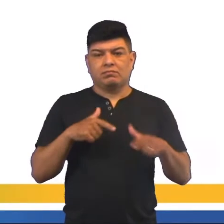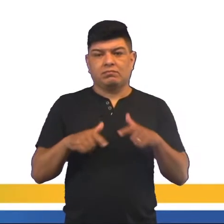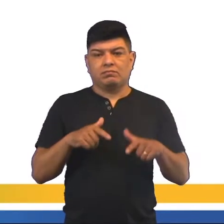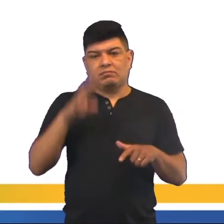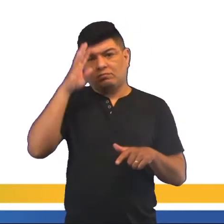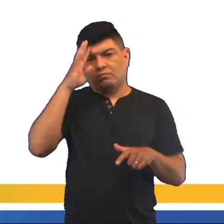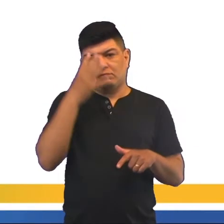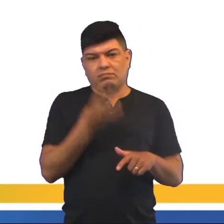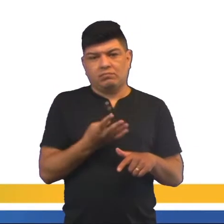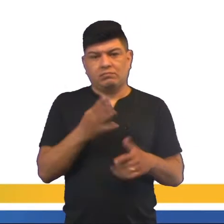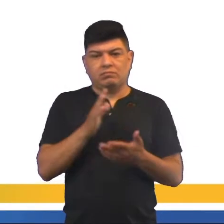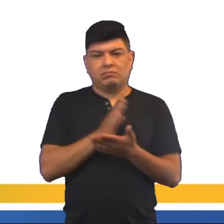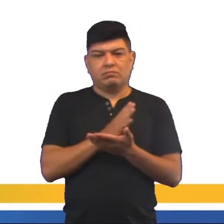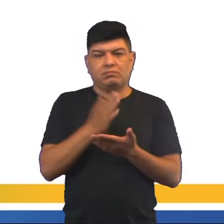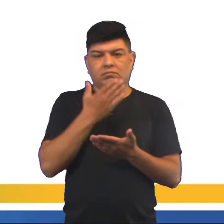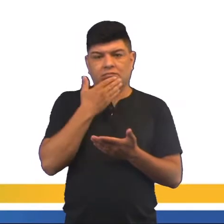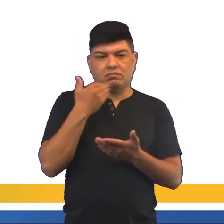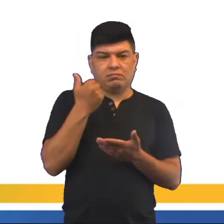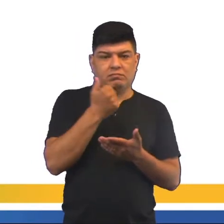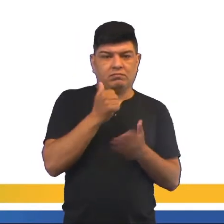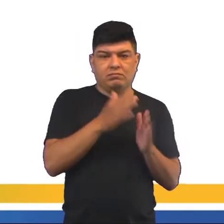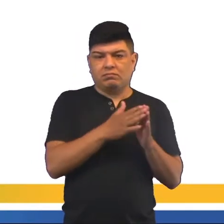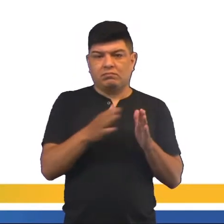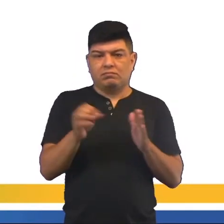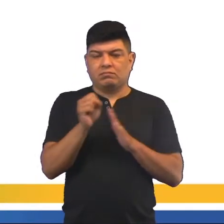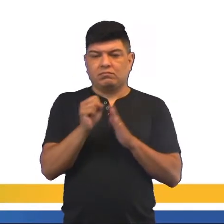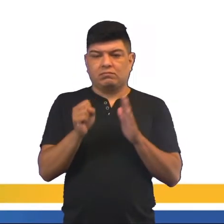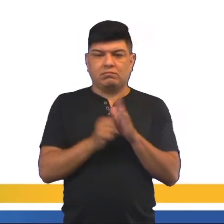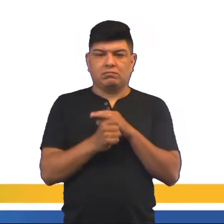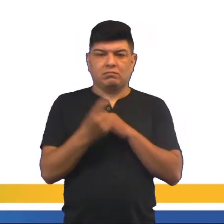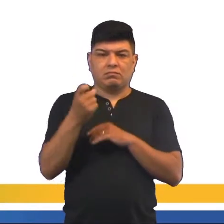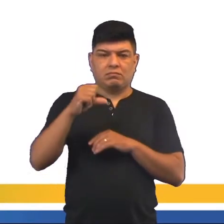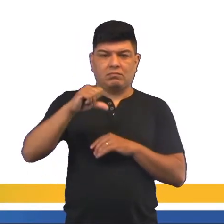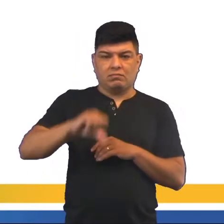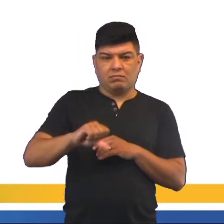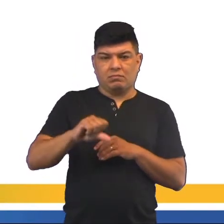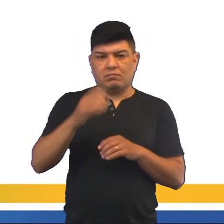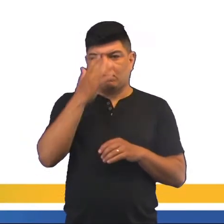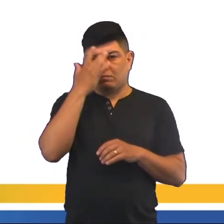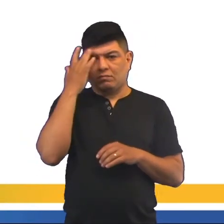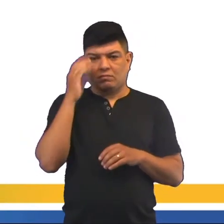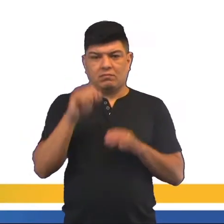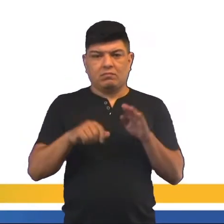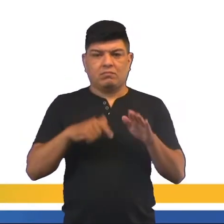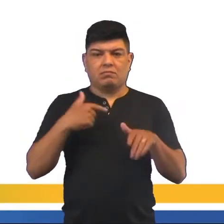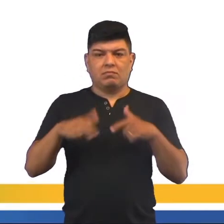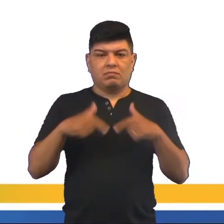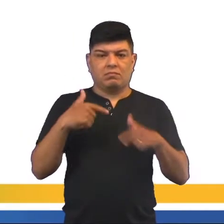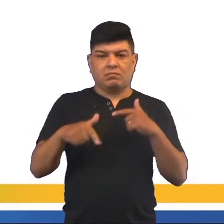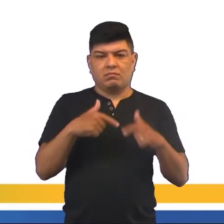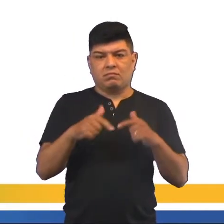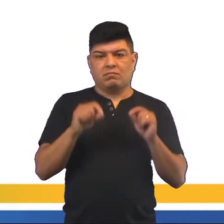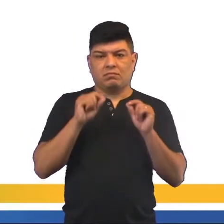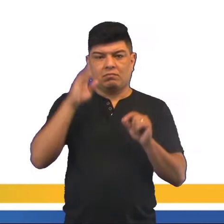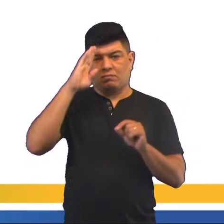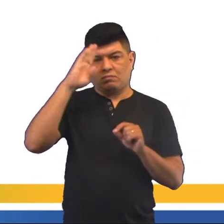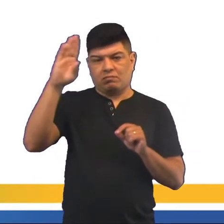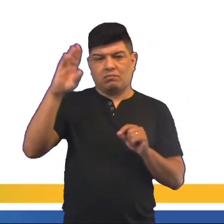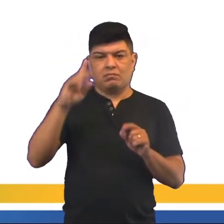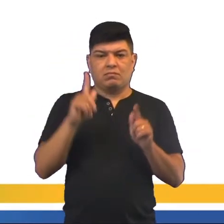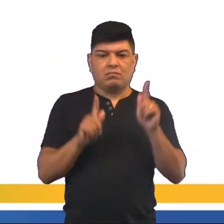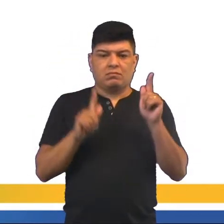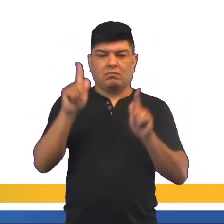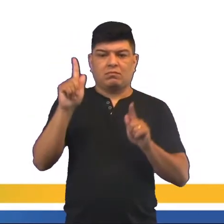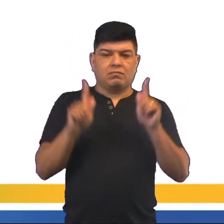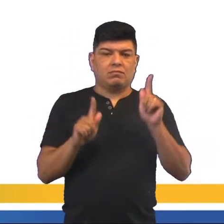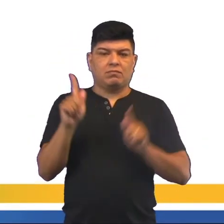mobilização de trabalhadores resultou em algumas melhorias ao longo do século XIX. A pressão exercida pelos trabalhadores dava-se principalmente por meio